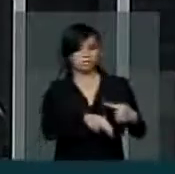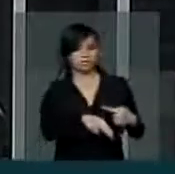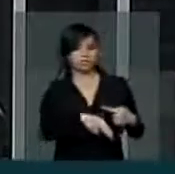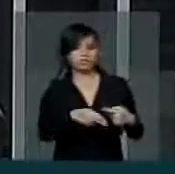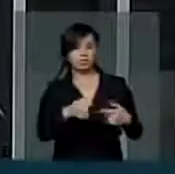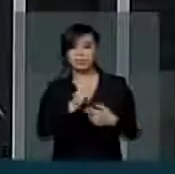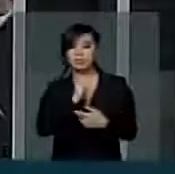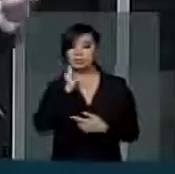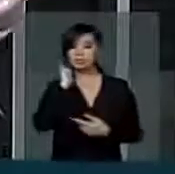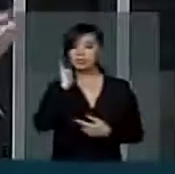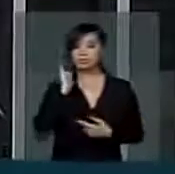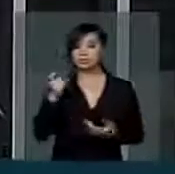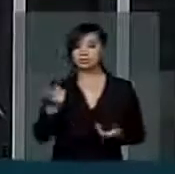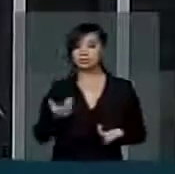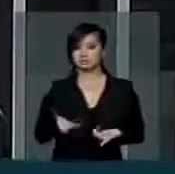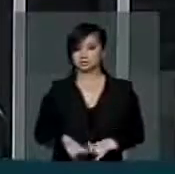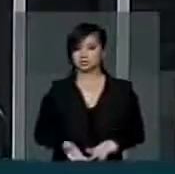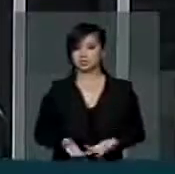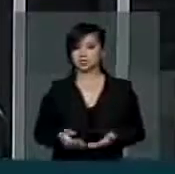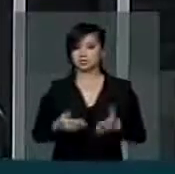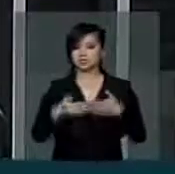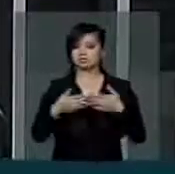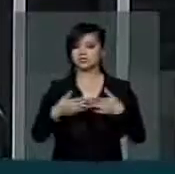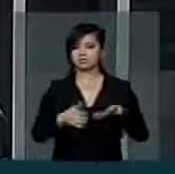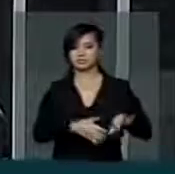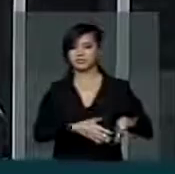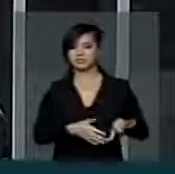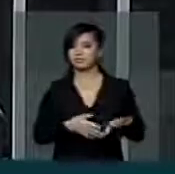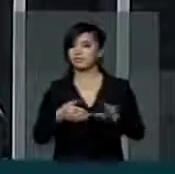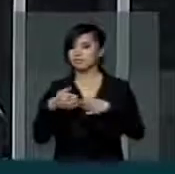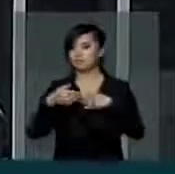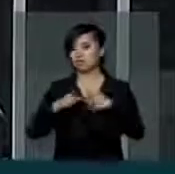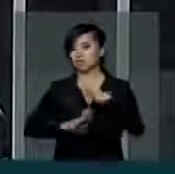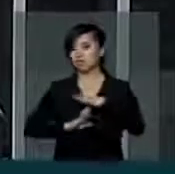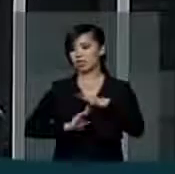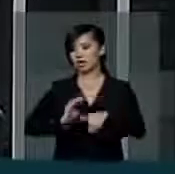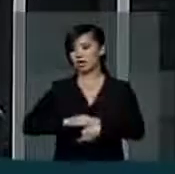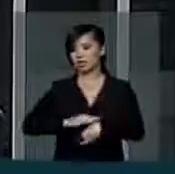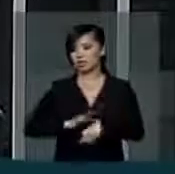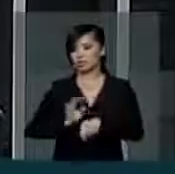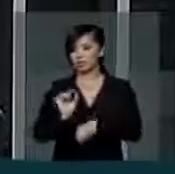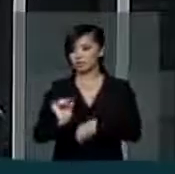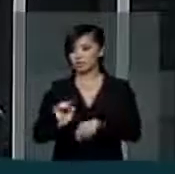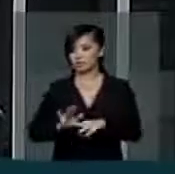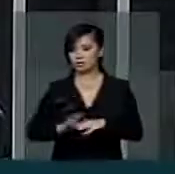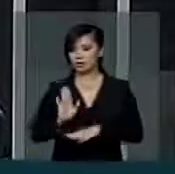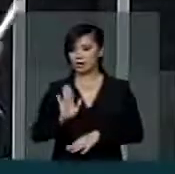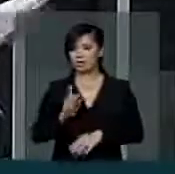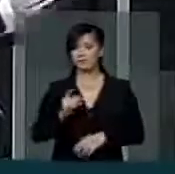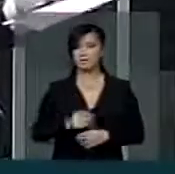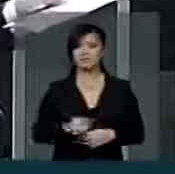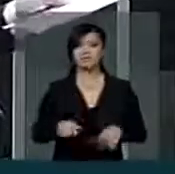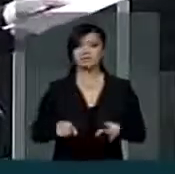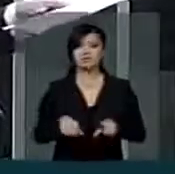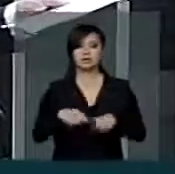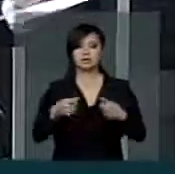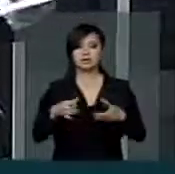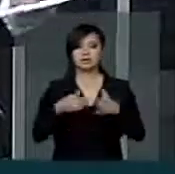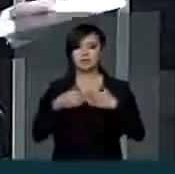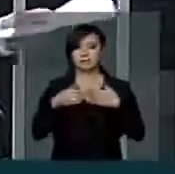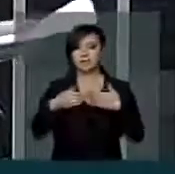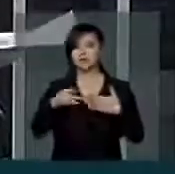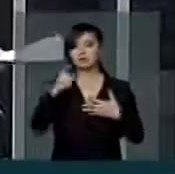isso, eu solicito a Vossa Excelência, vou encerrar assim, solicito a Vossa Excelência, por gentileza, que faça publicar nos anais dessa